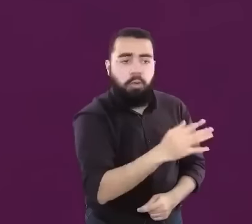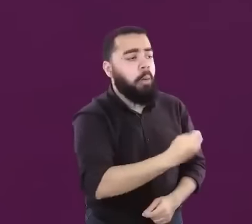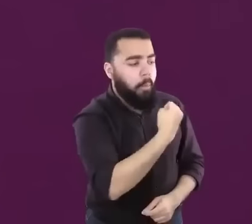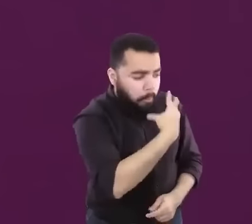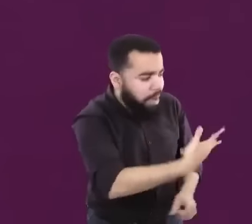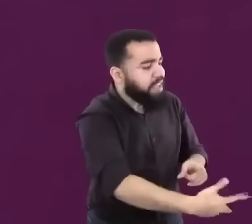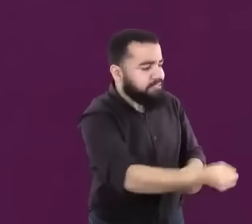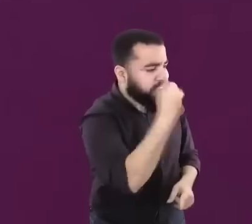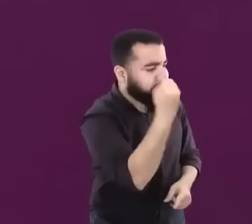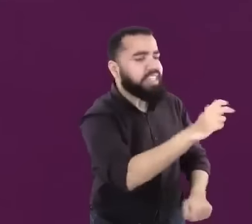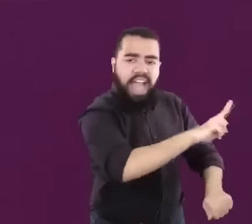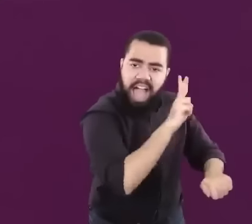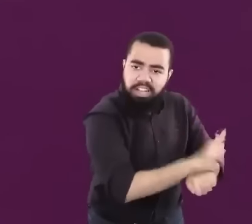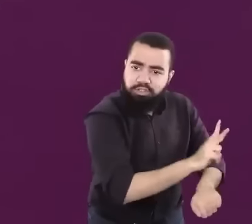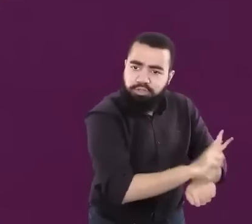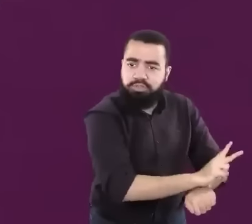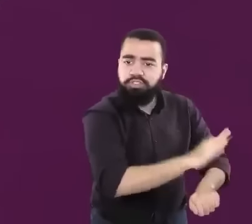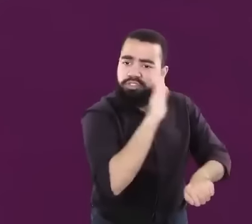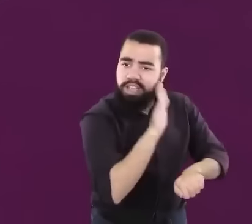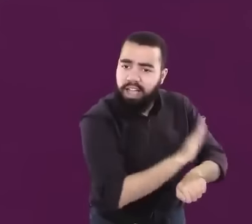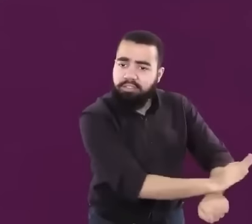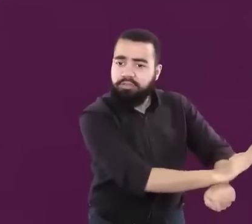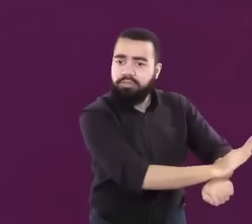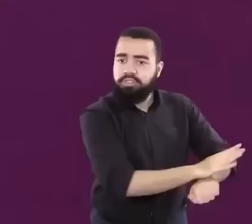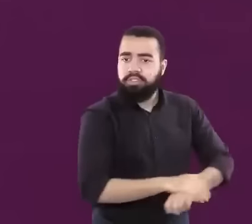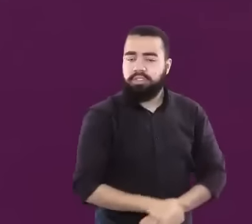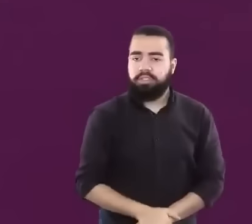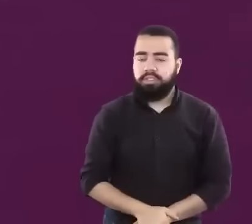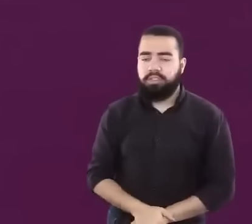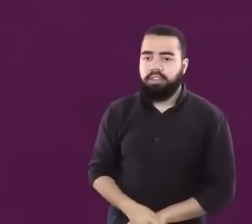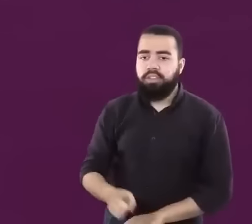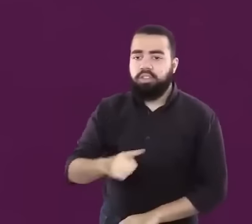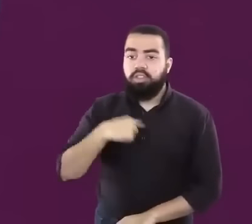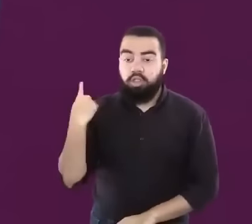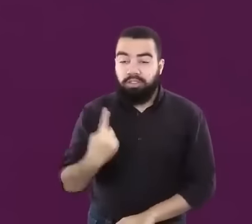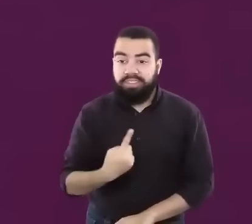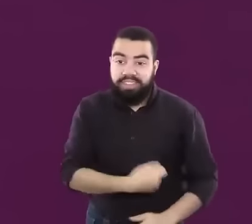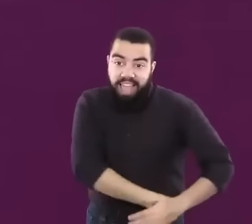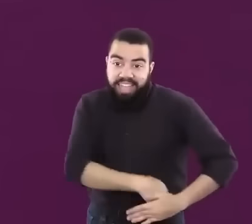a arma mais poderosa que nós temos é o bem É o